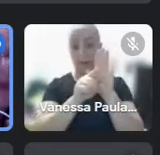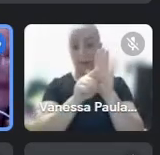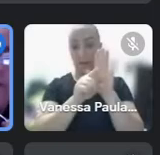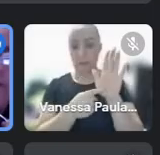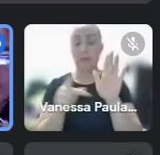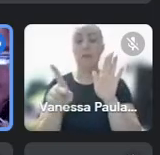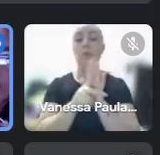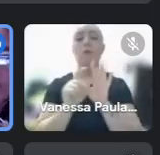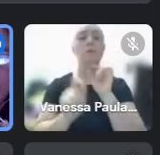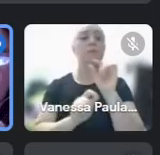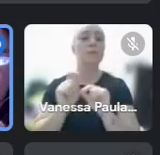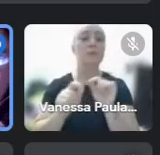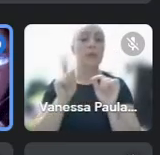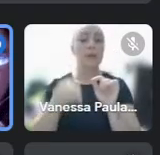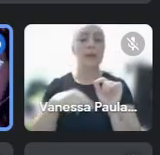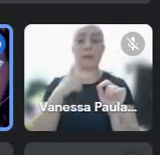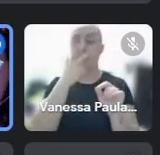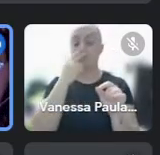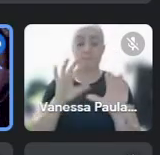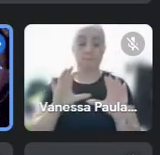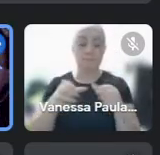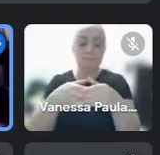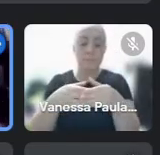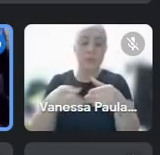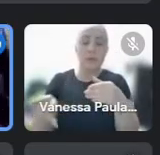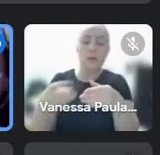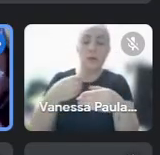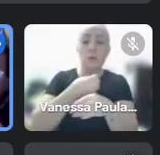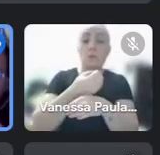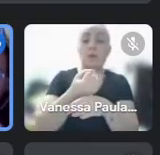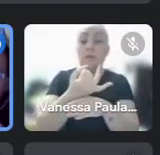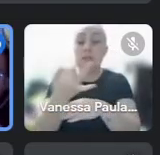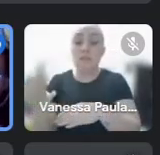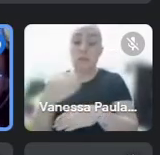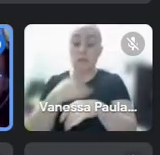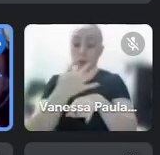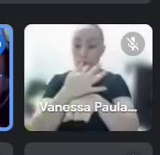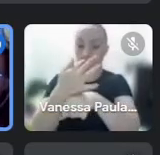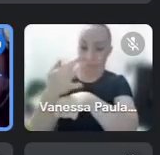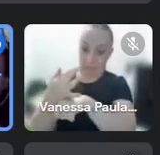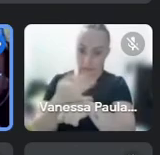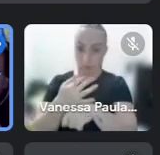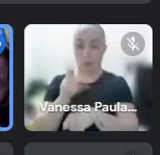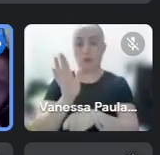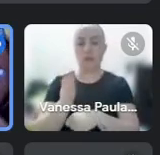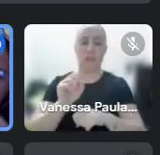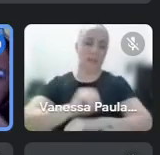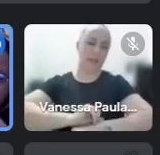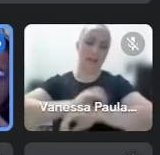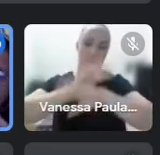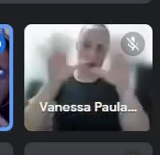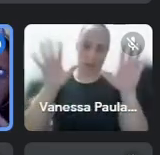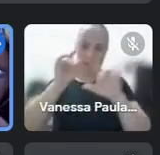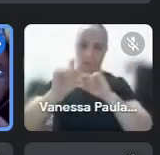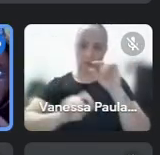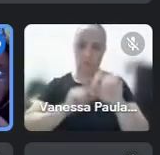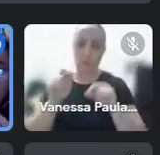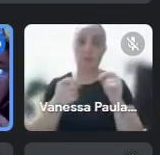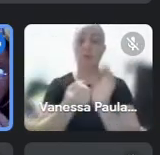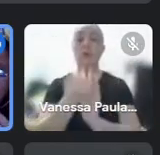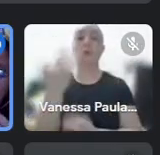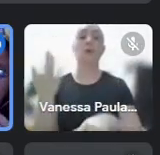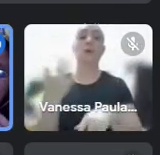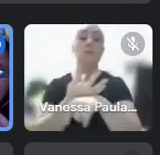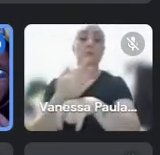se refere à concentração de alguns metais. Como já está claro que a concentração de metais na